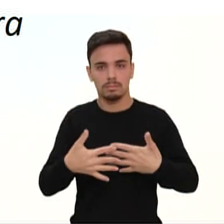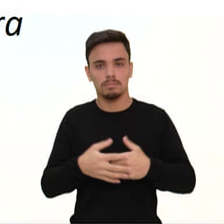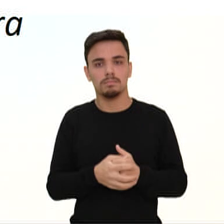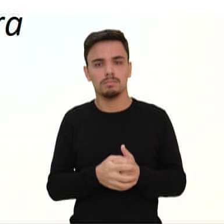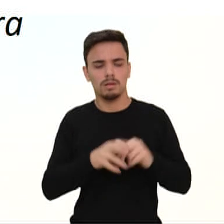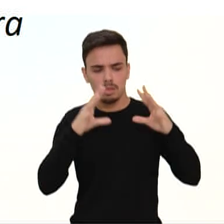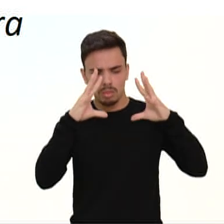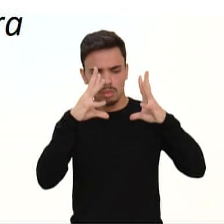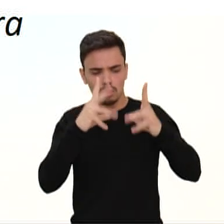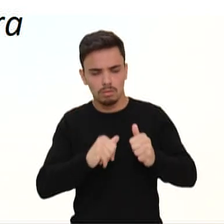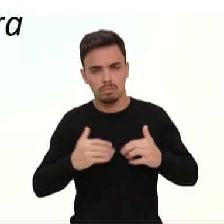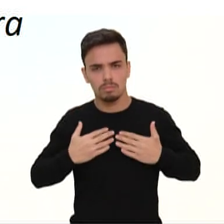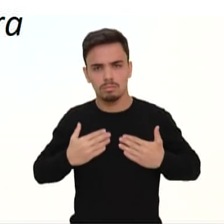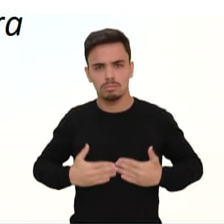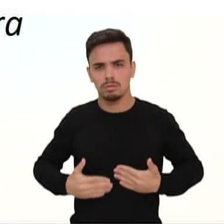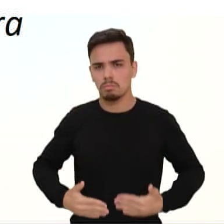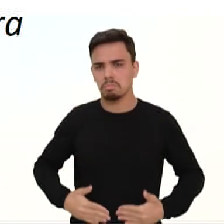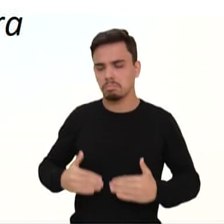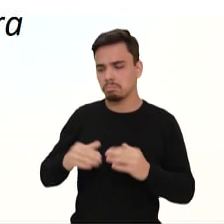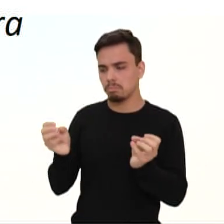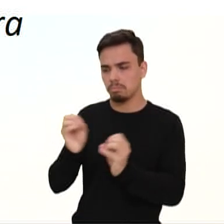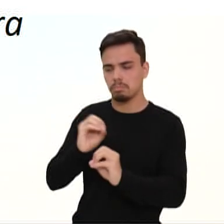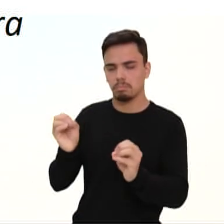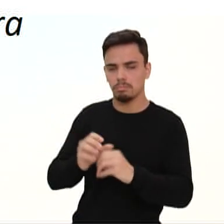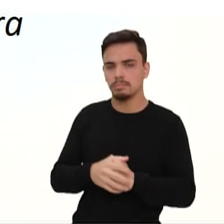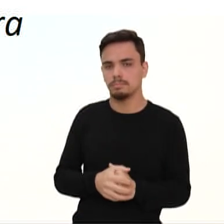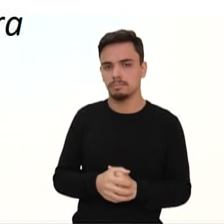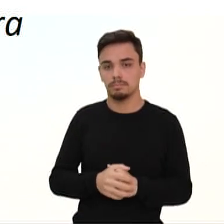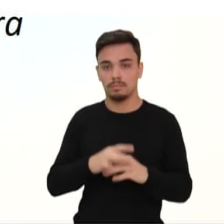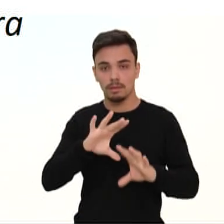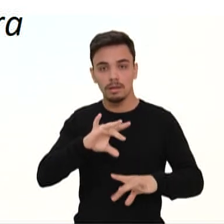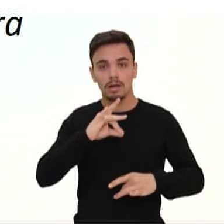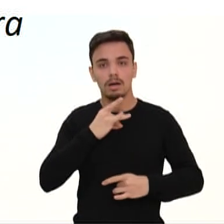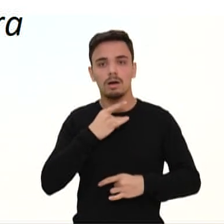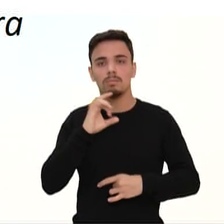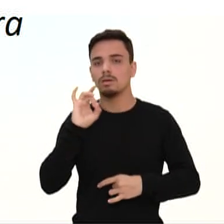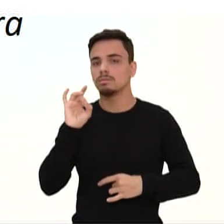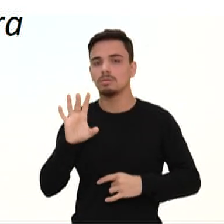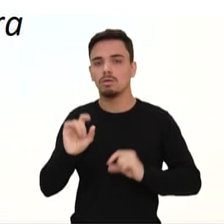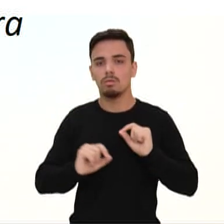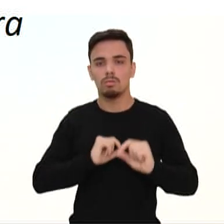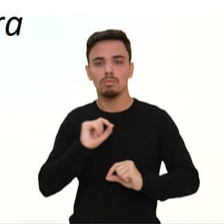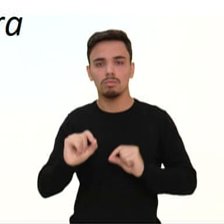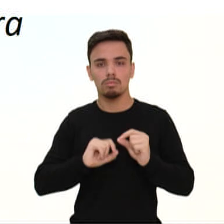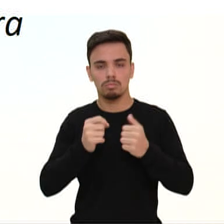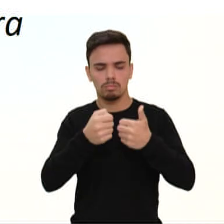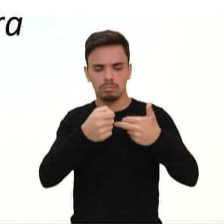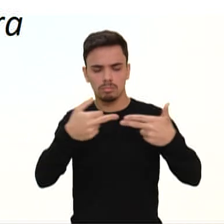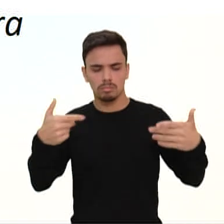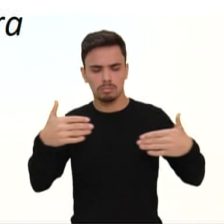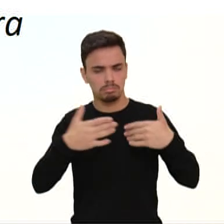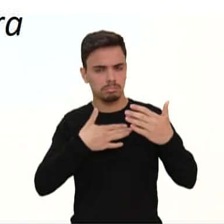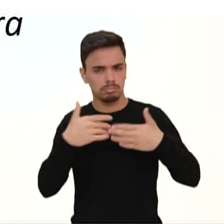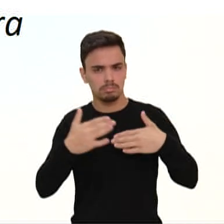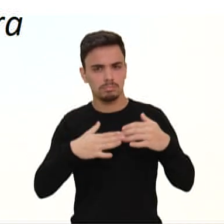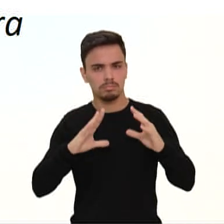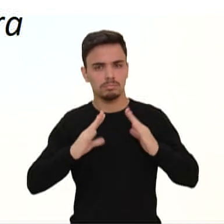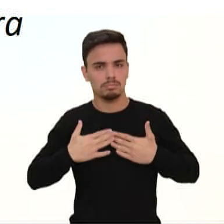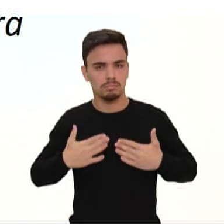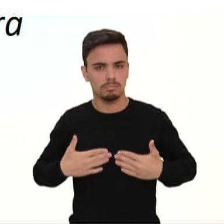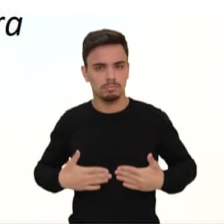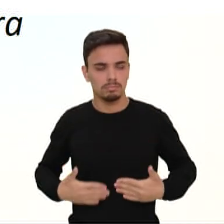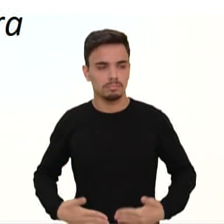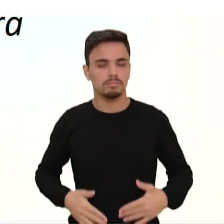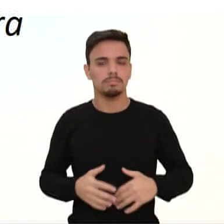é corpo e nada mais. A alma é apenas o nome de qualquer coisa do corpo.